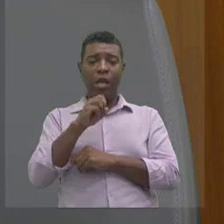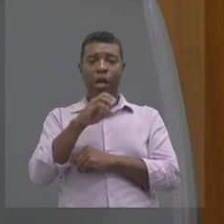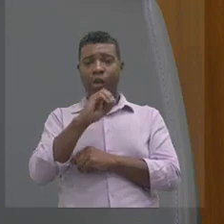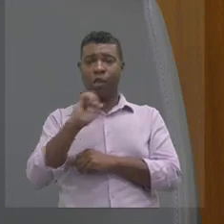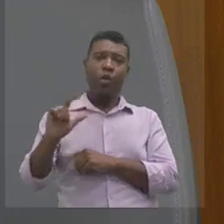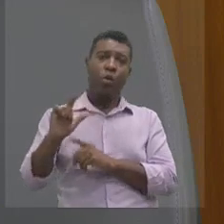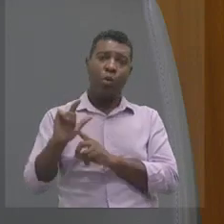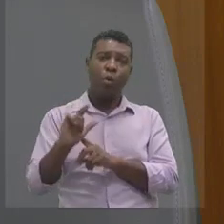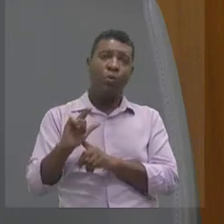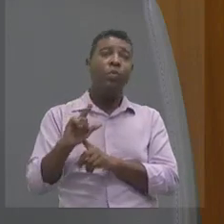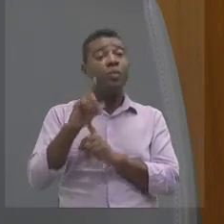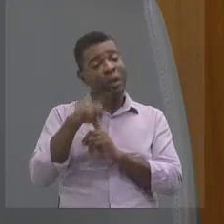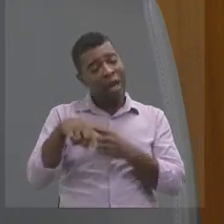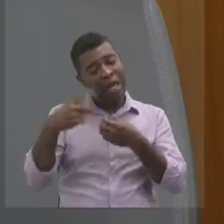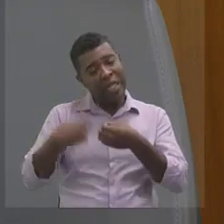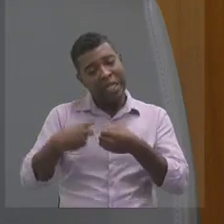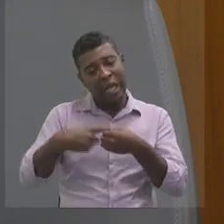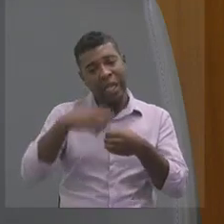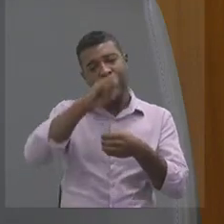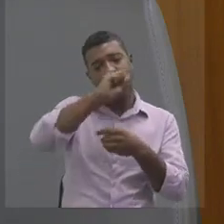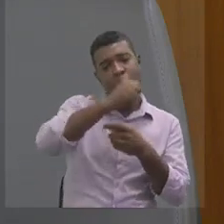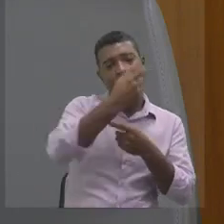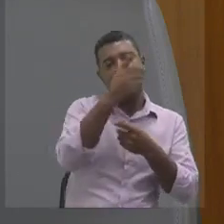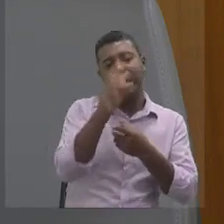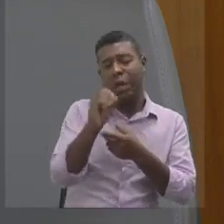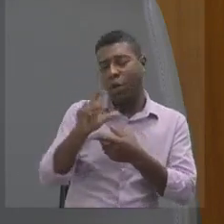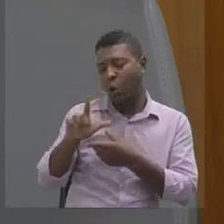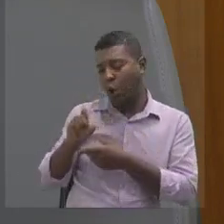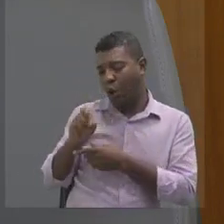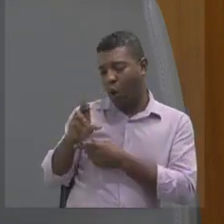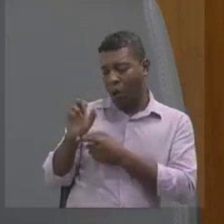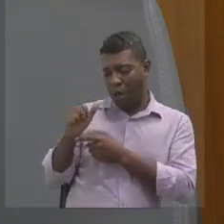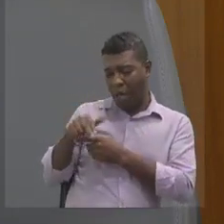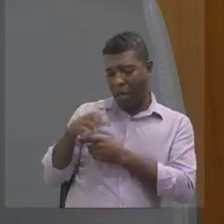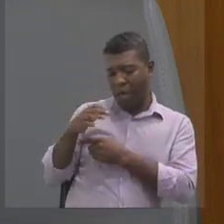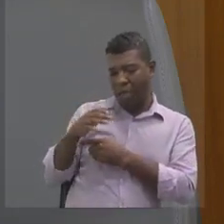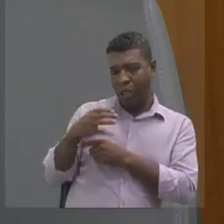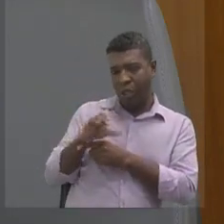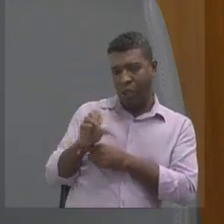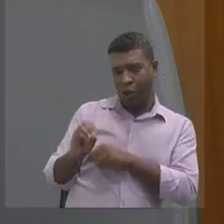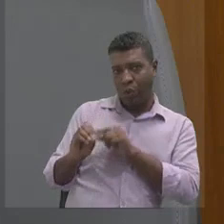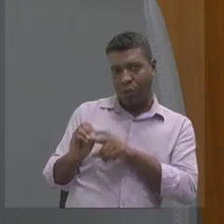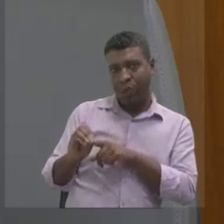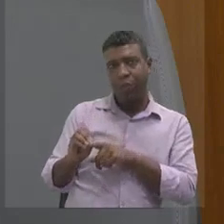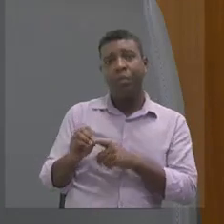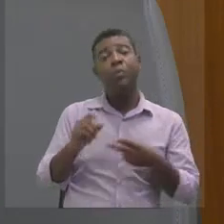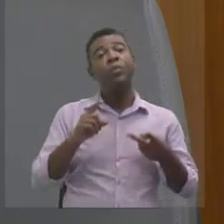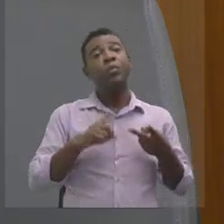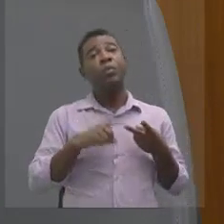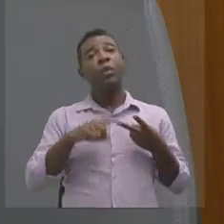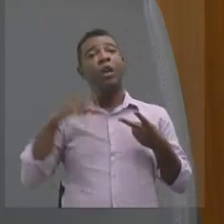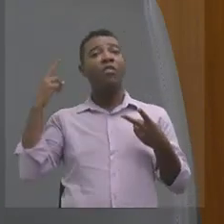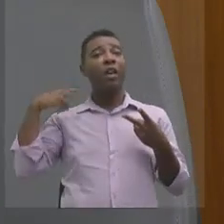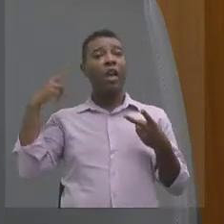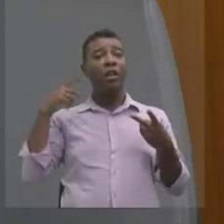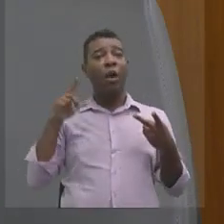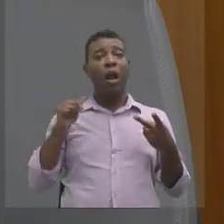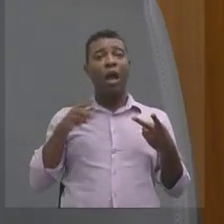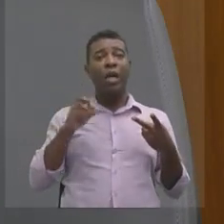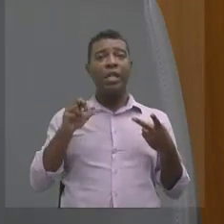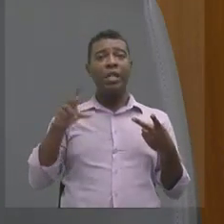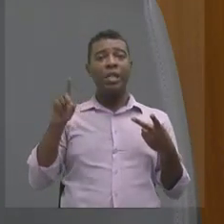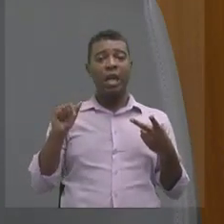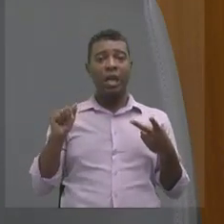Lourenço importante também o que passou aqui o vereador Lacerda da Cidade de